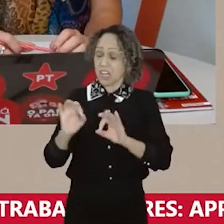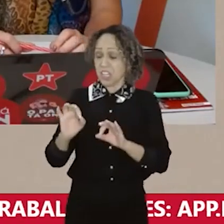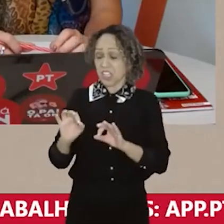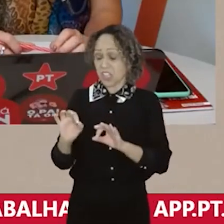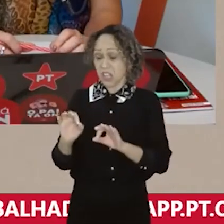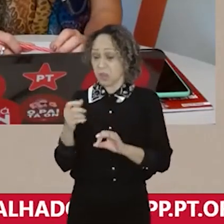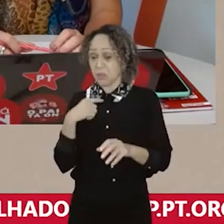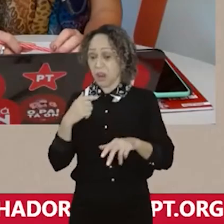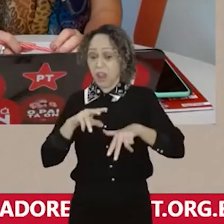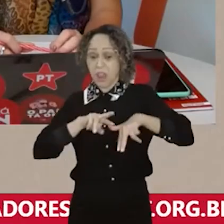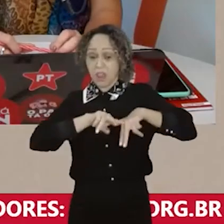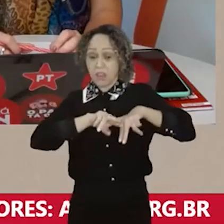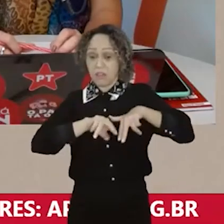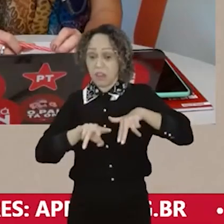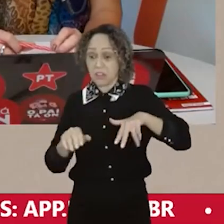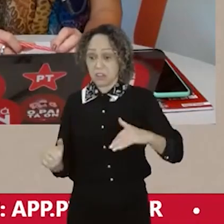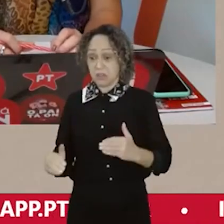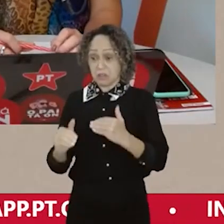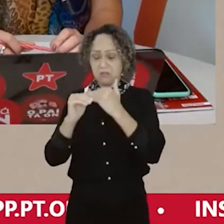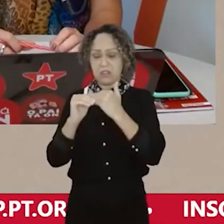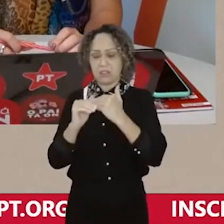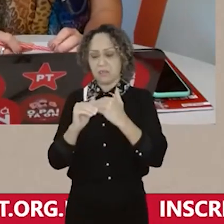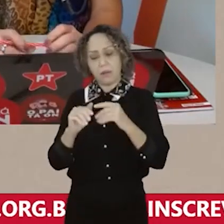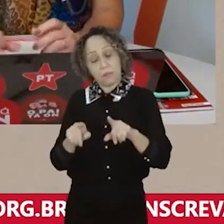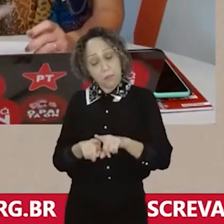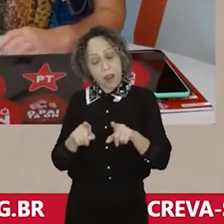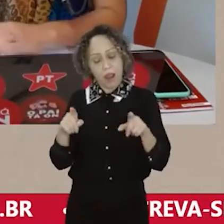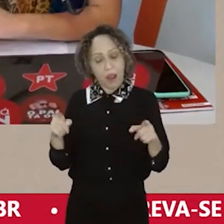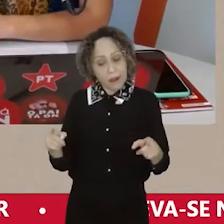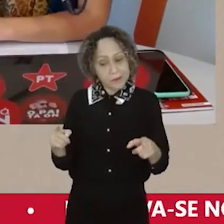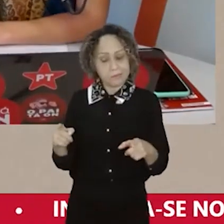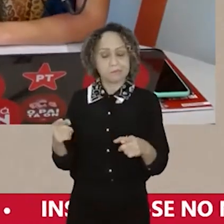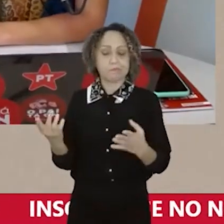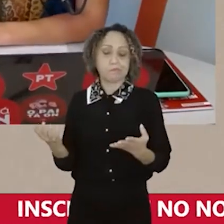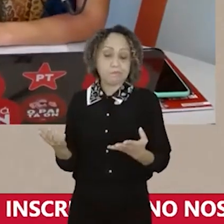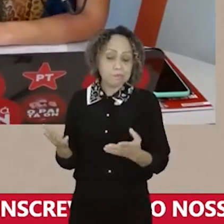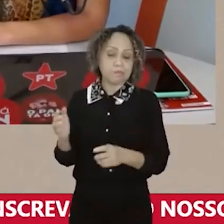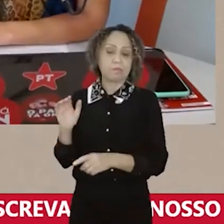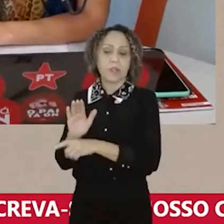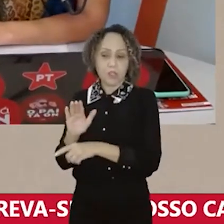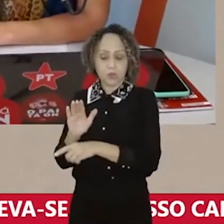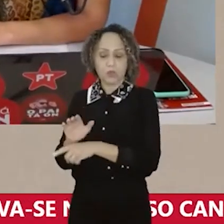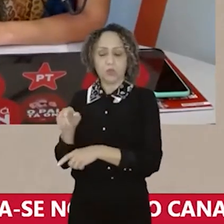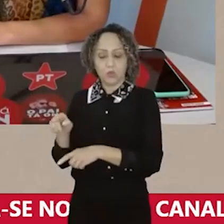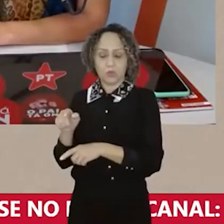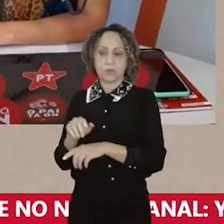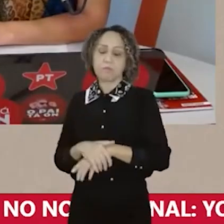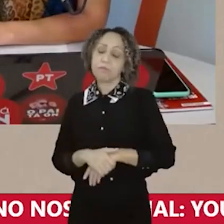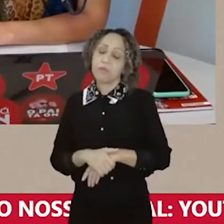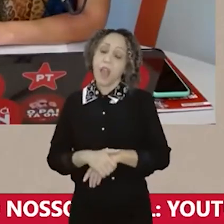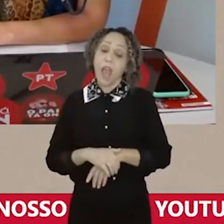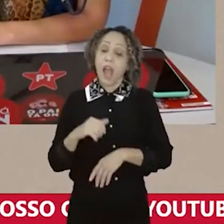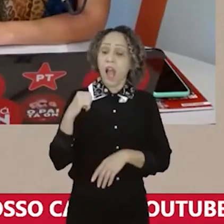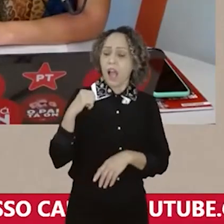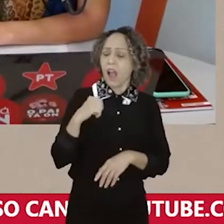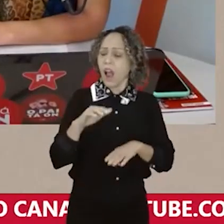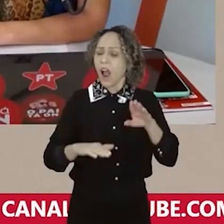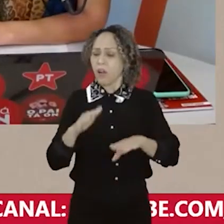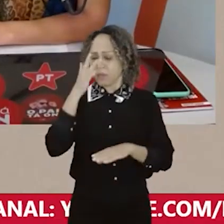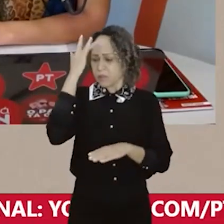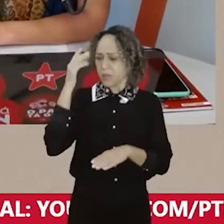era questionado, viu, Amanda? Logo no começo, quando a gente construiu o Bolsa Família, muita gente dizia, não, o Bolsa Família,